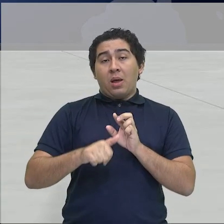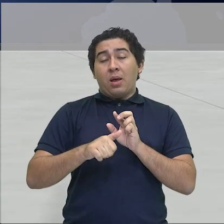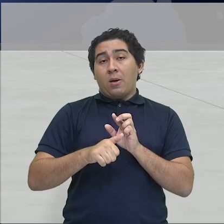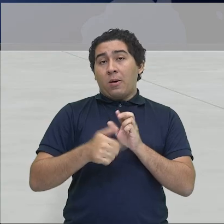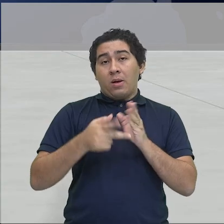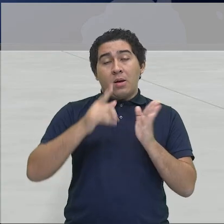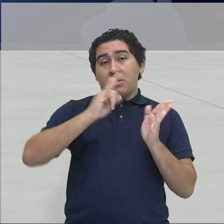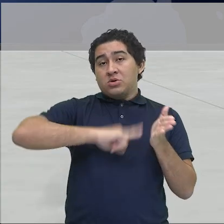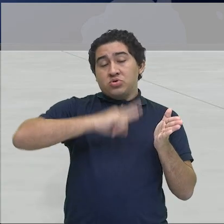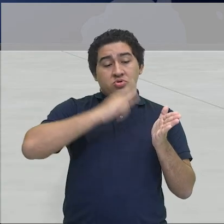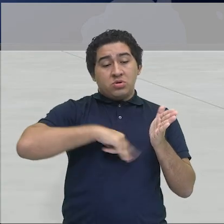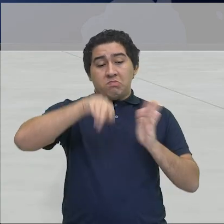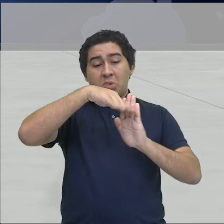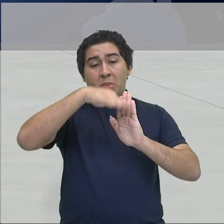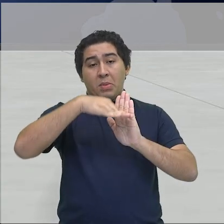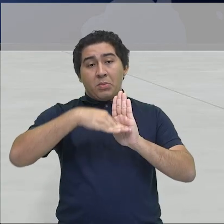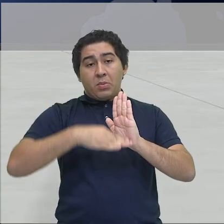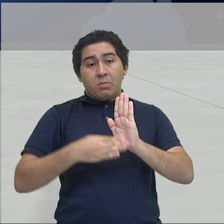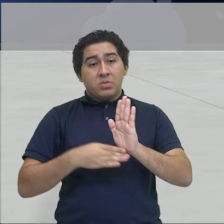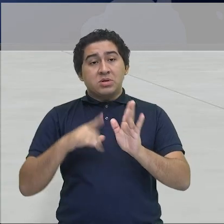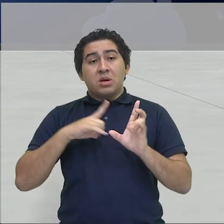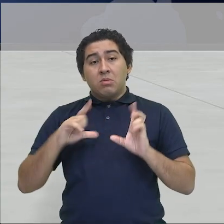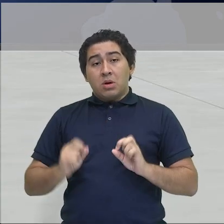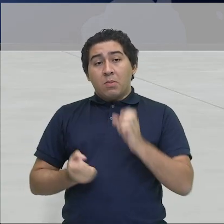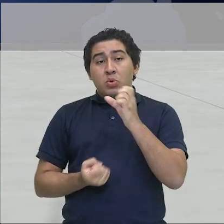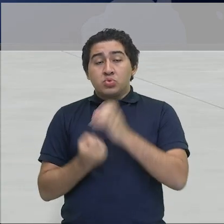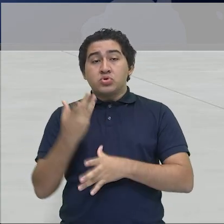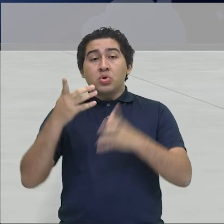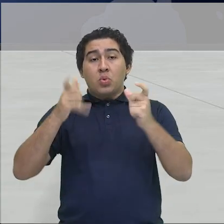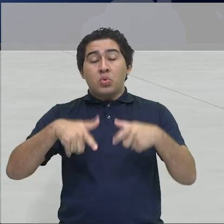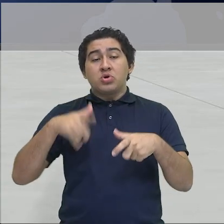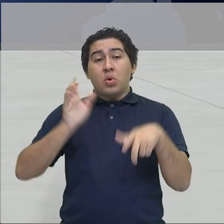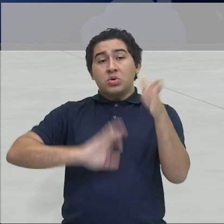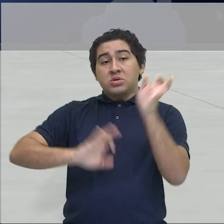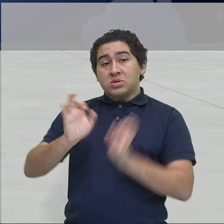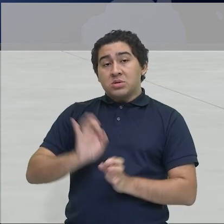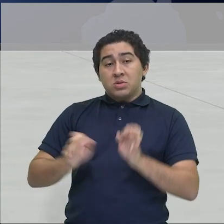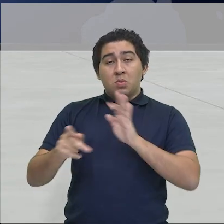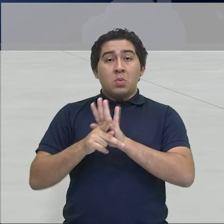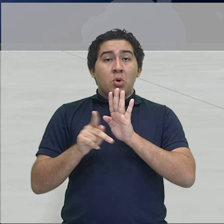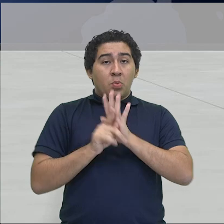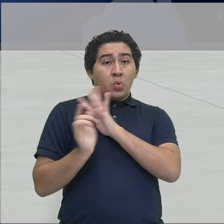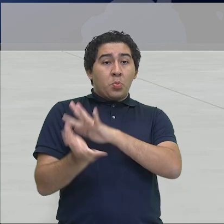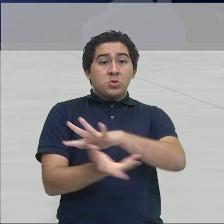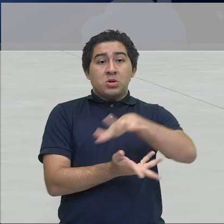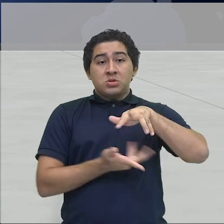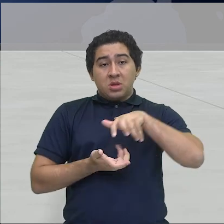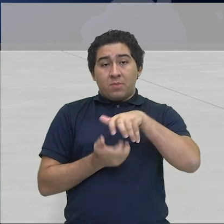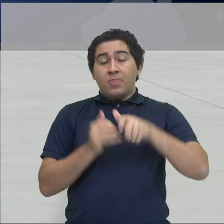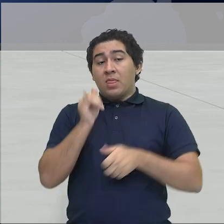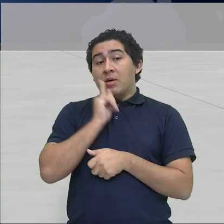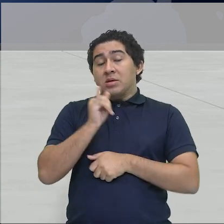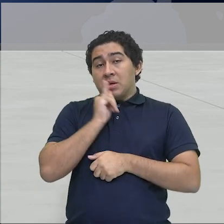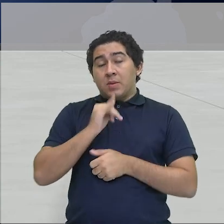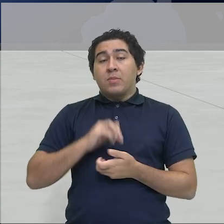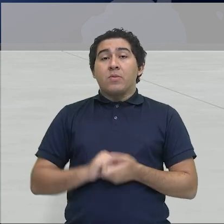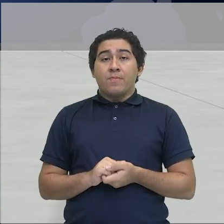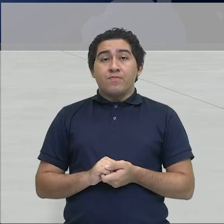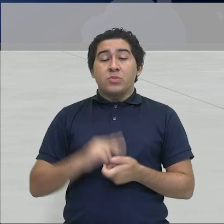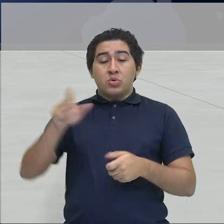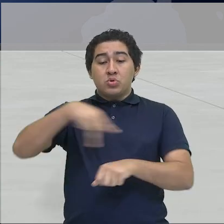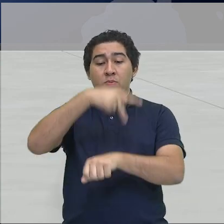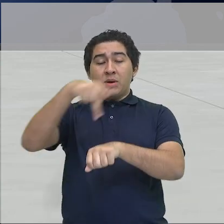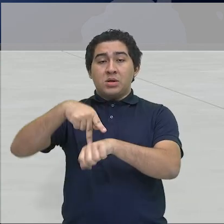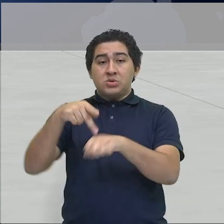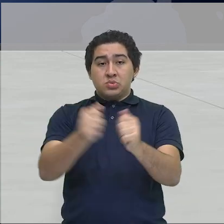Nós temos mais. Eles são produzidos por organizações internacionais, como